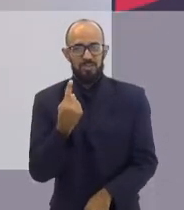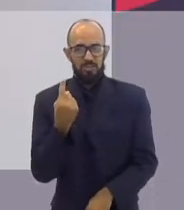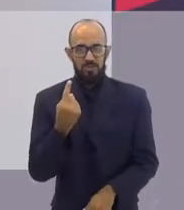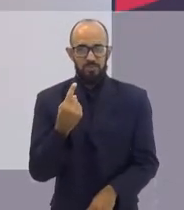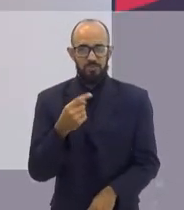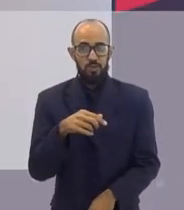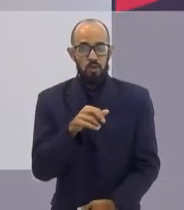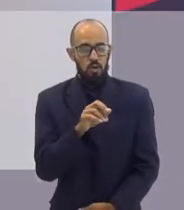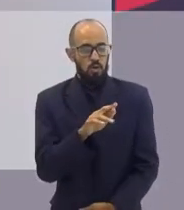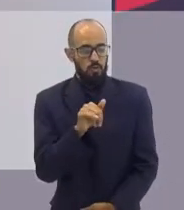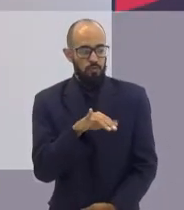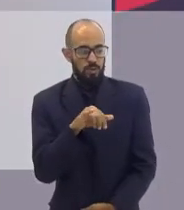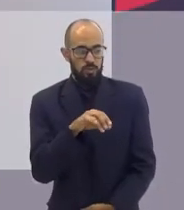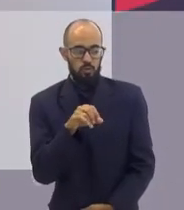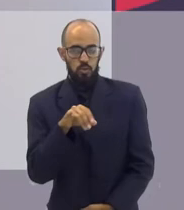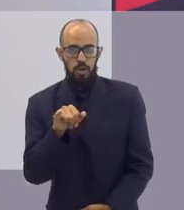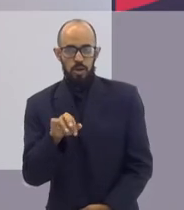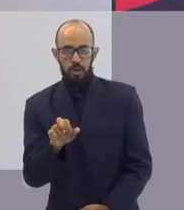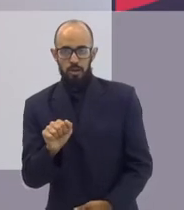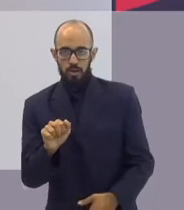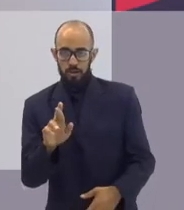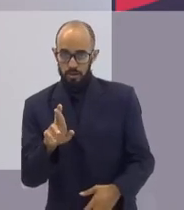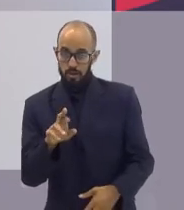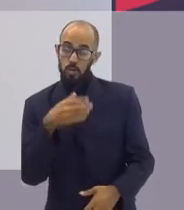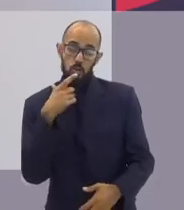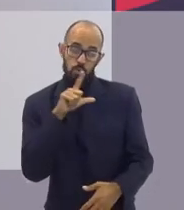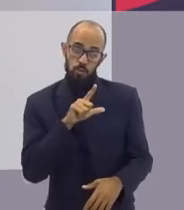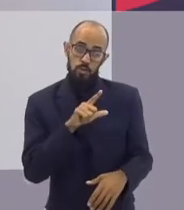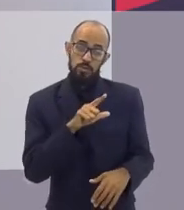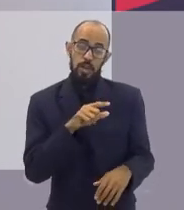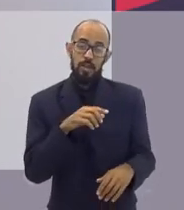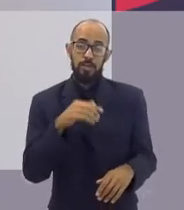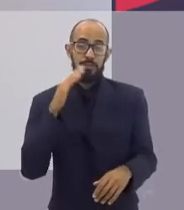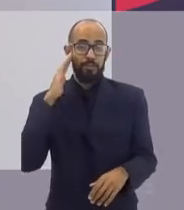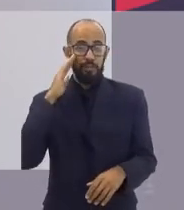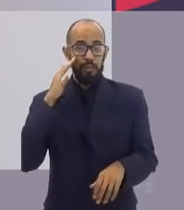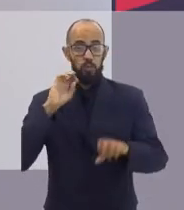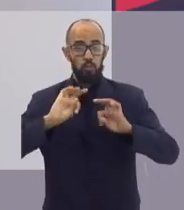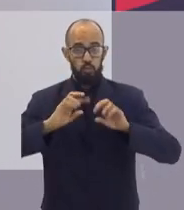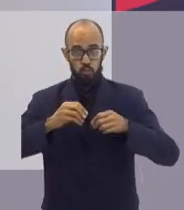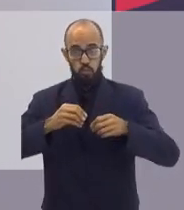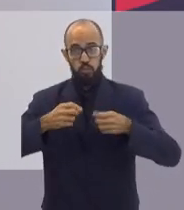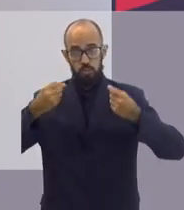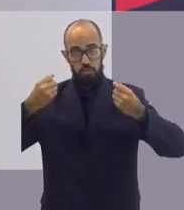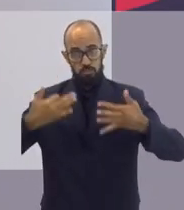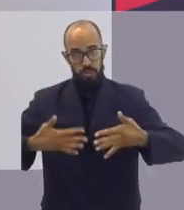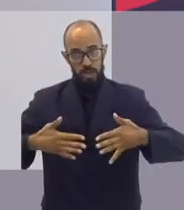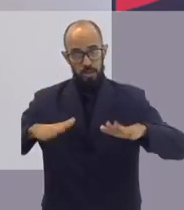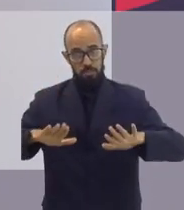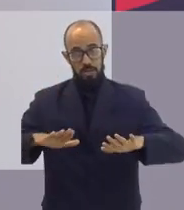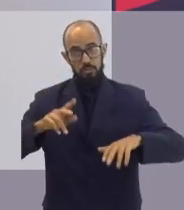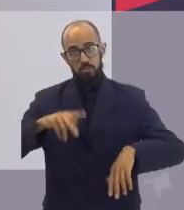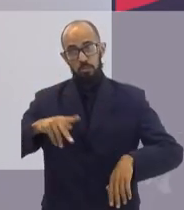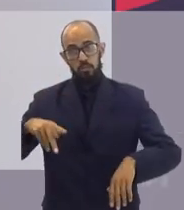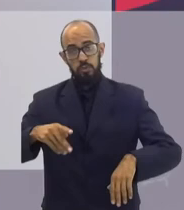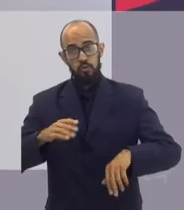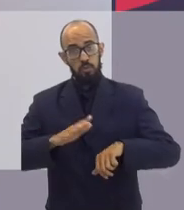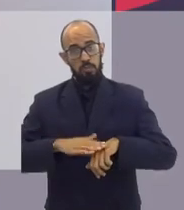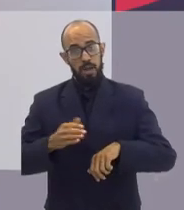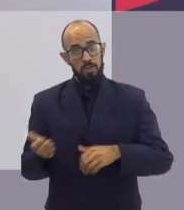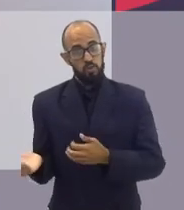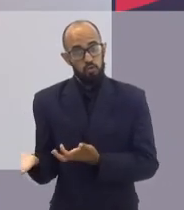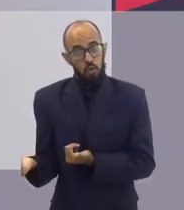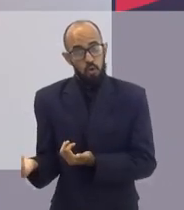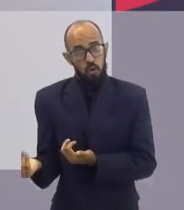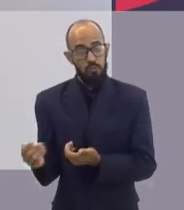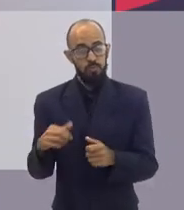conhece tudo, né? Pode explicar. Mas quem não está com o François ali, né? Pode ser até um professor mais novo que esqueceu. Ah, vamos